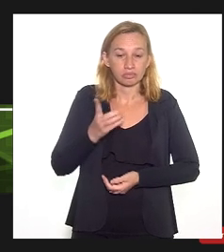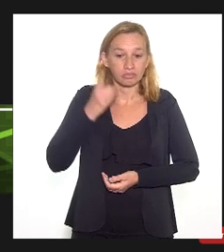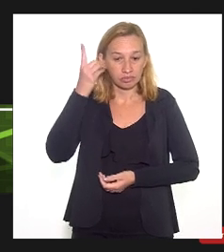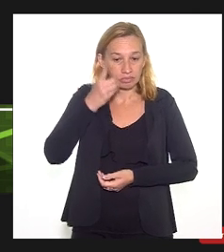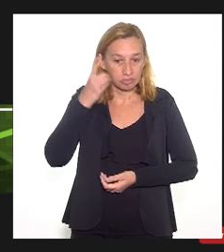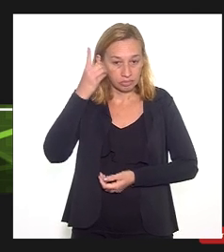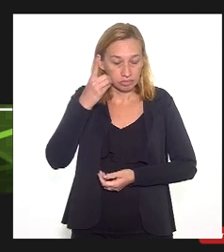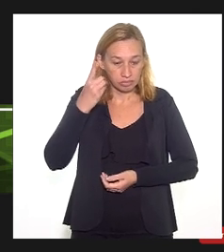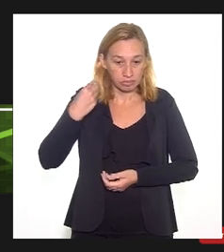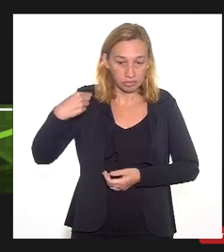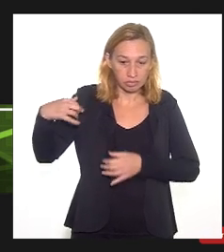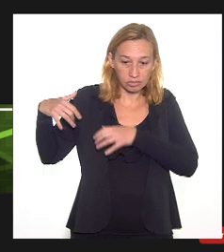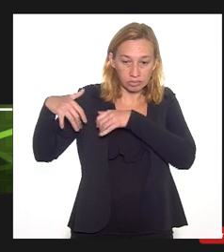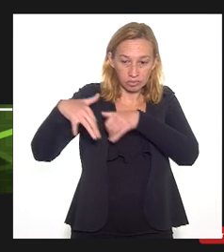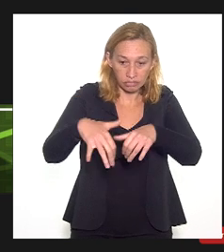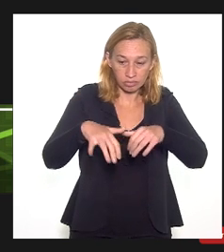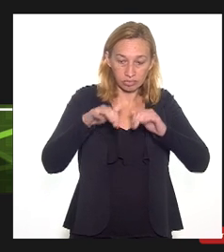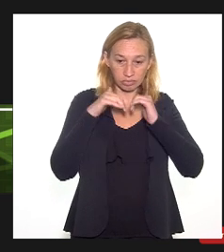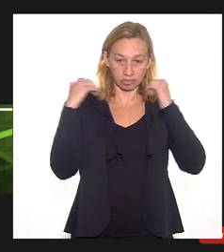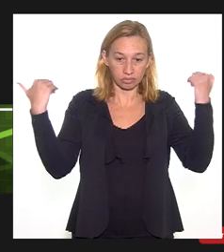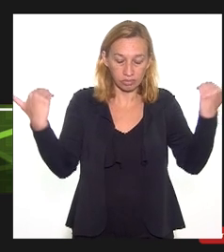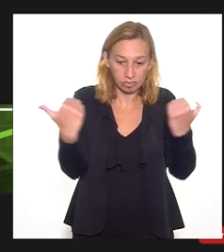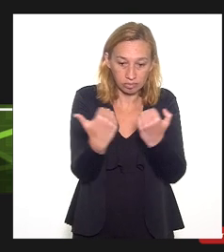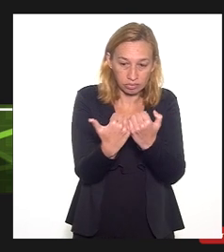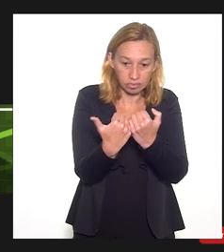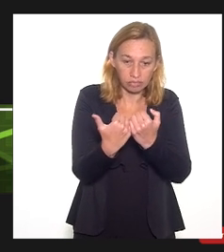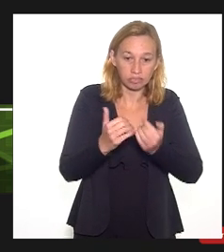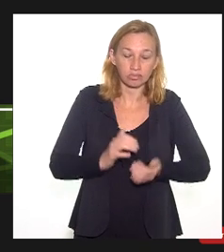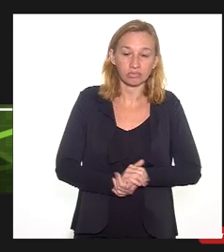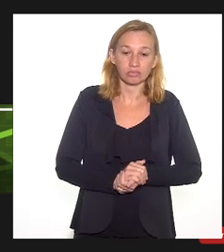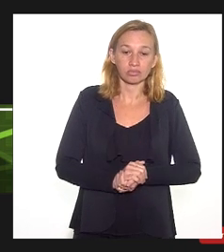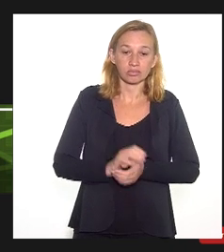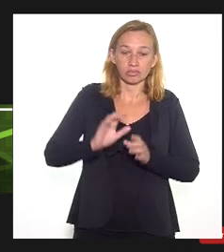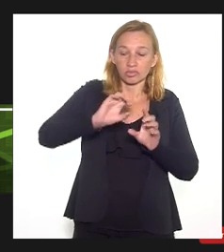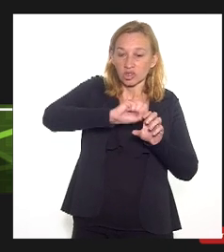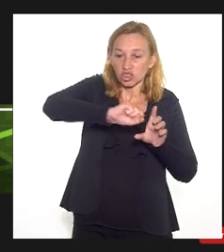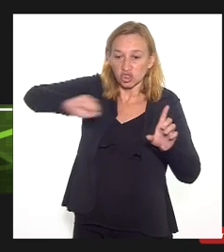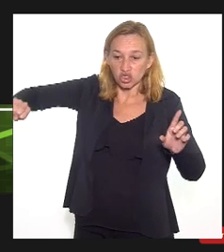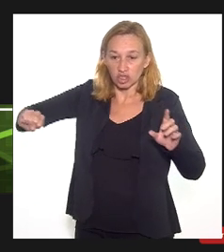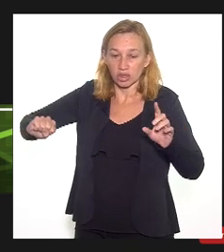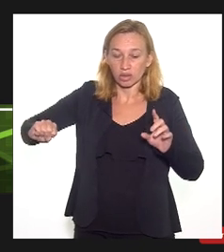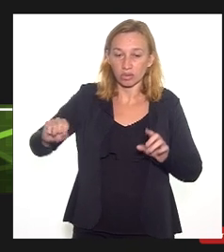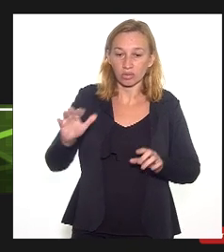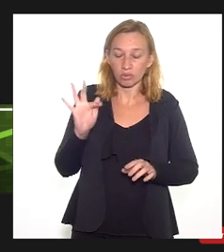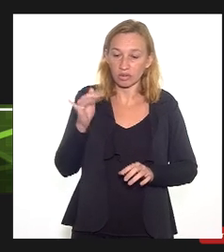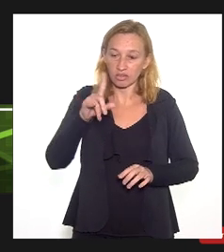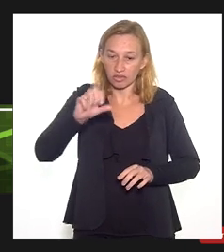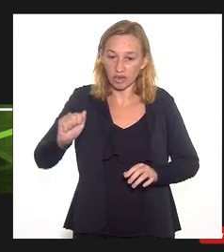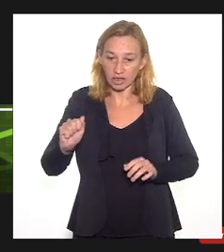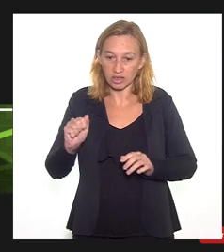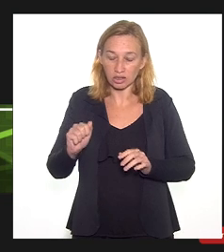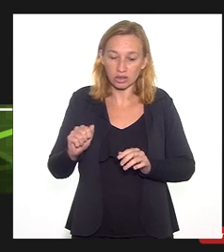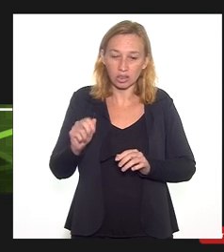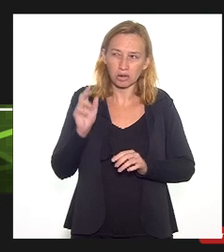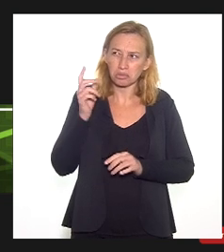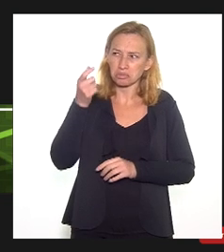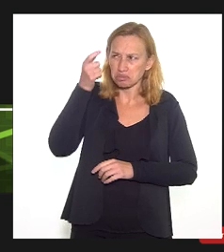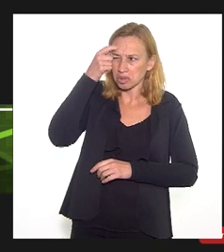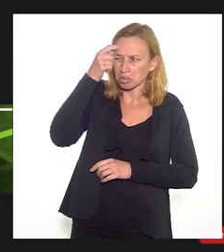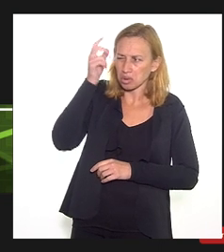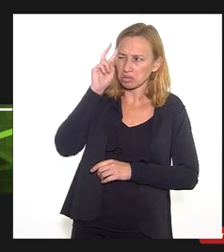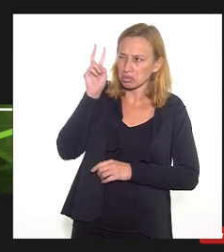invade o nosso campo maracanã e vandaliza uma faixa colocada inclusive se não me falha memória